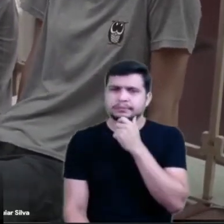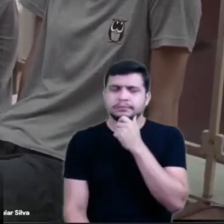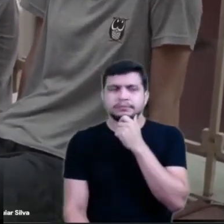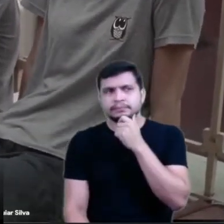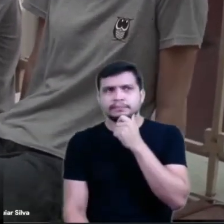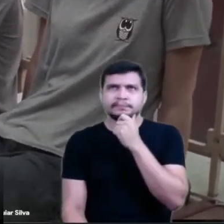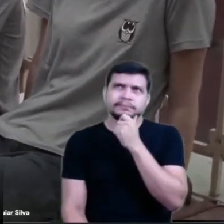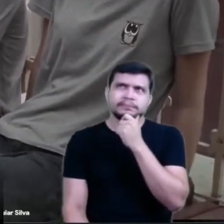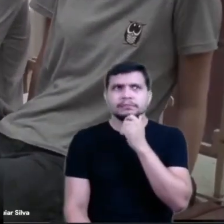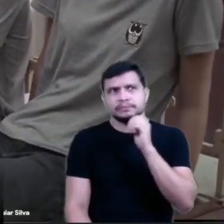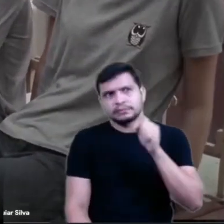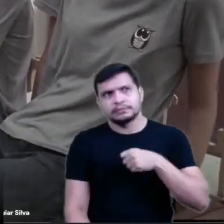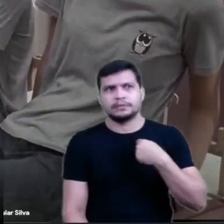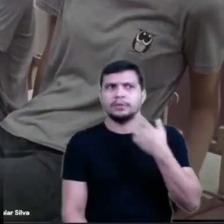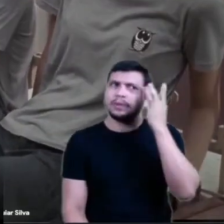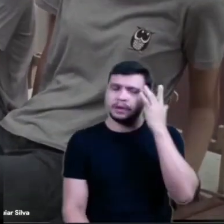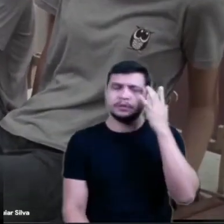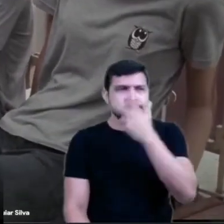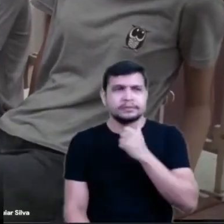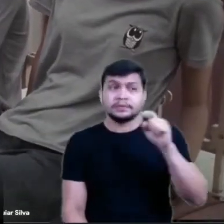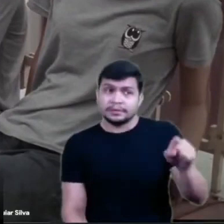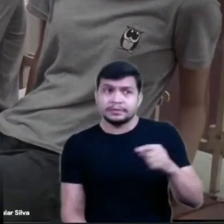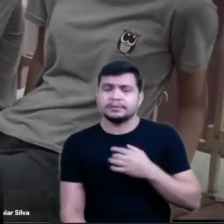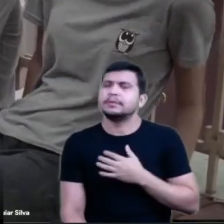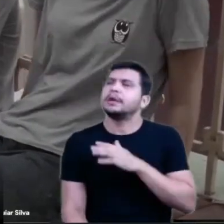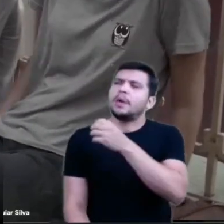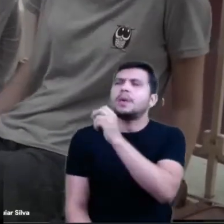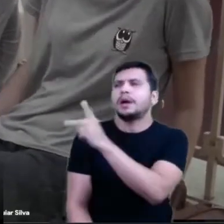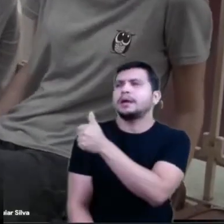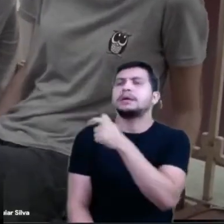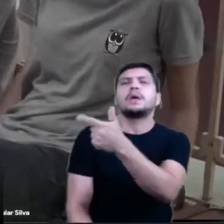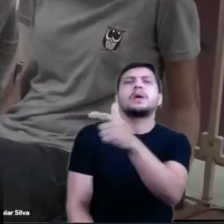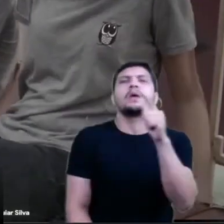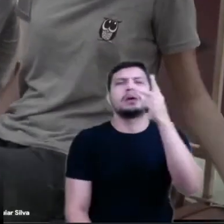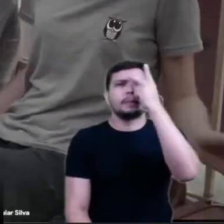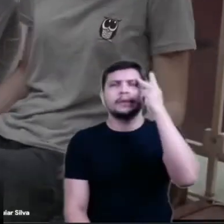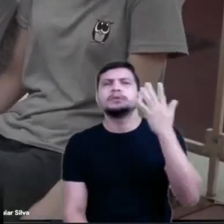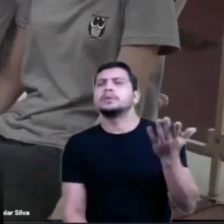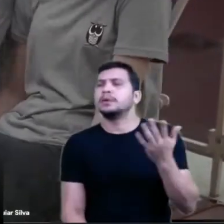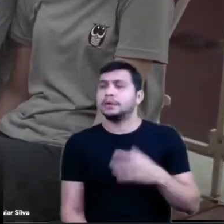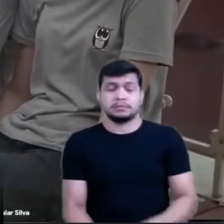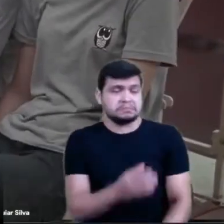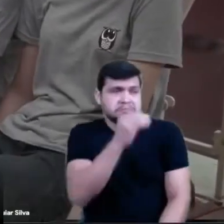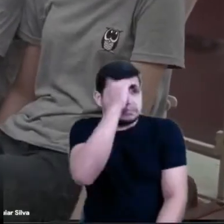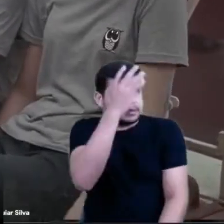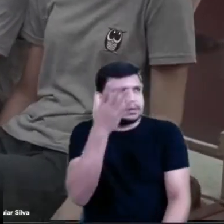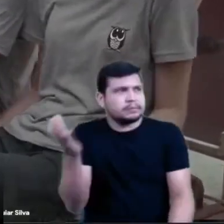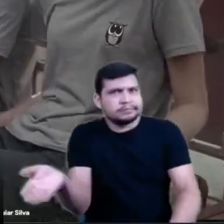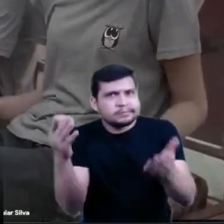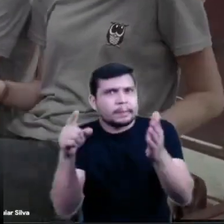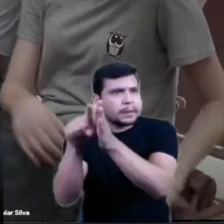considero. Tá, mas e as outras pessoas? Ai, as outras pessoas eu não sei, Léo. Você tem que perguntar pra elas. E aí,